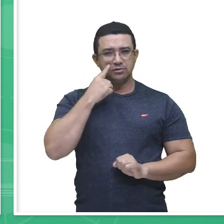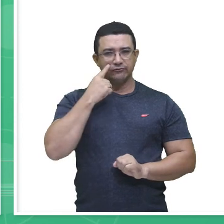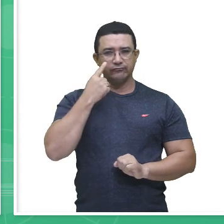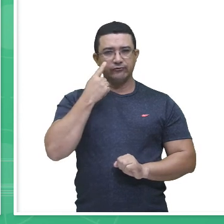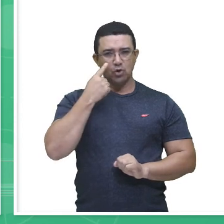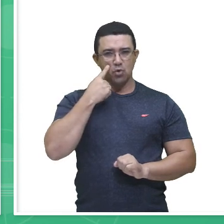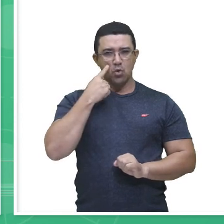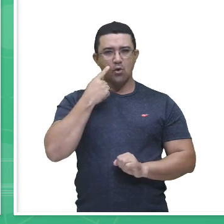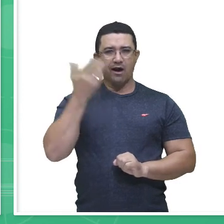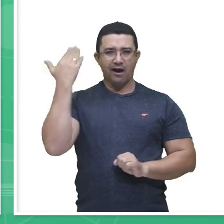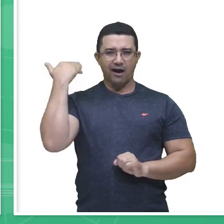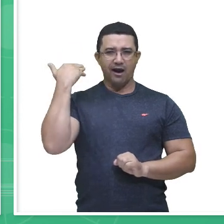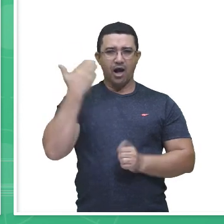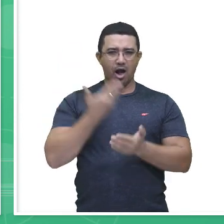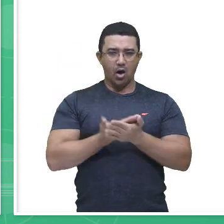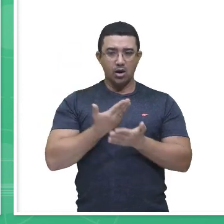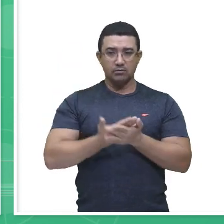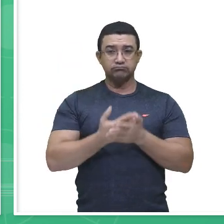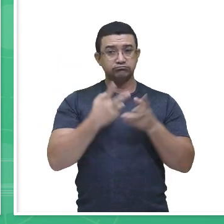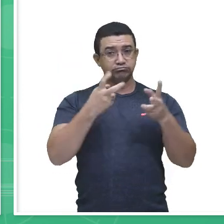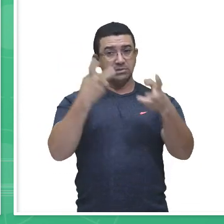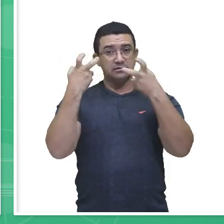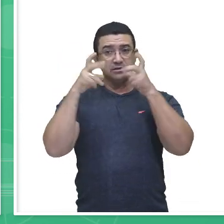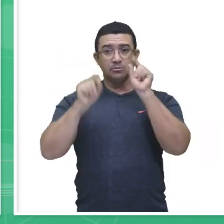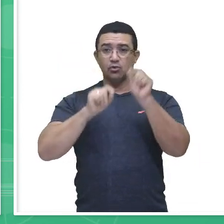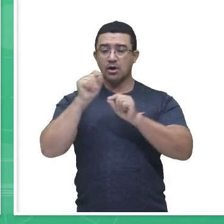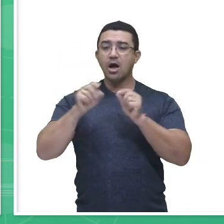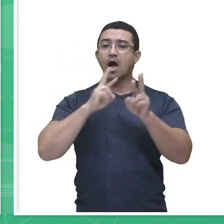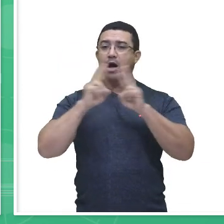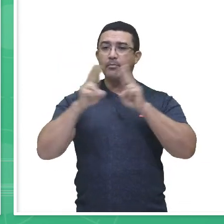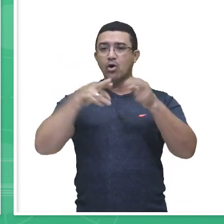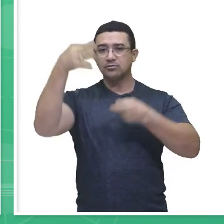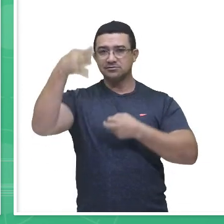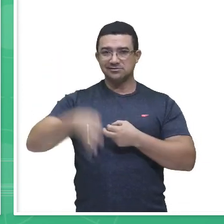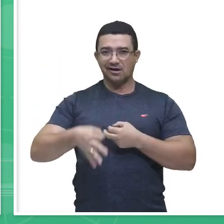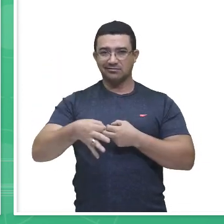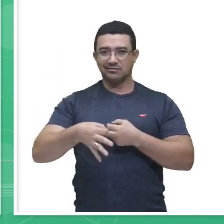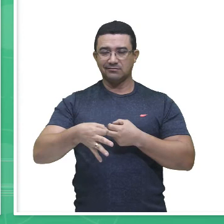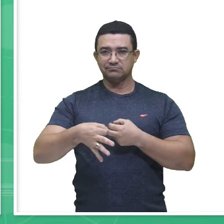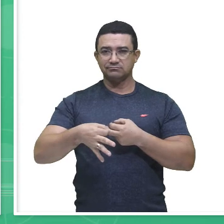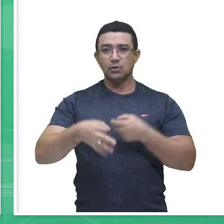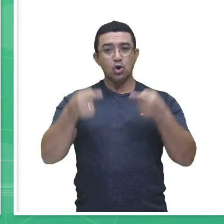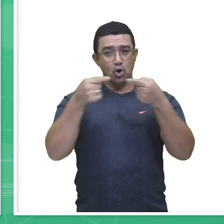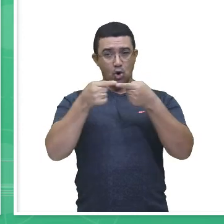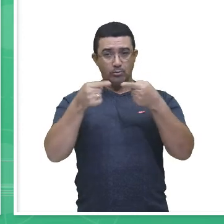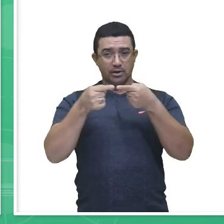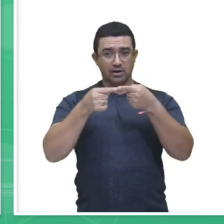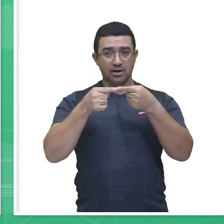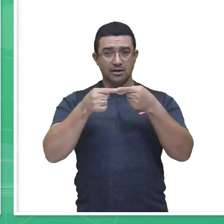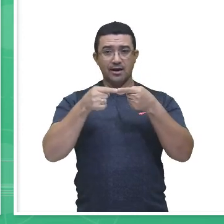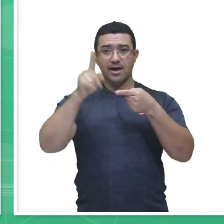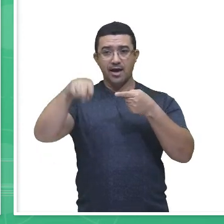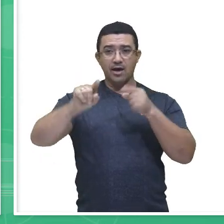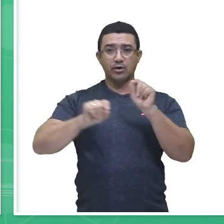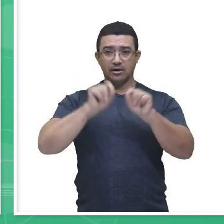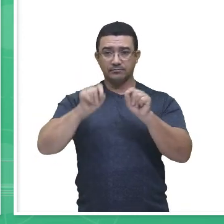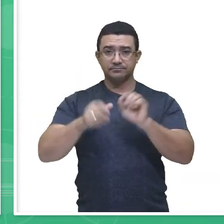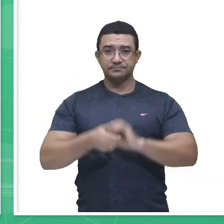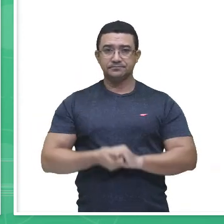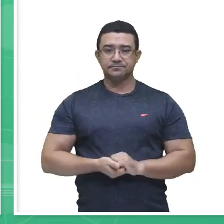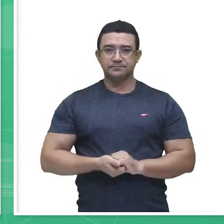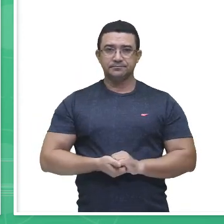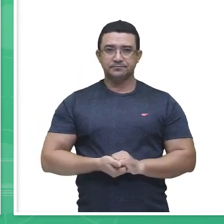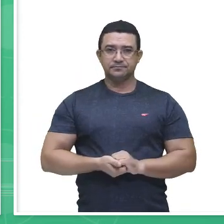nossa aula, observem que a resposta correta para essa questão aqui vai estar